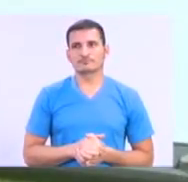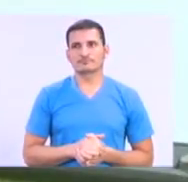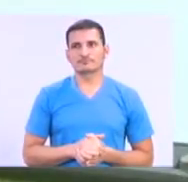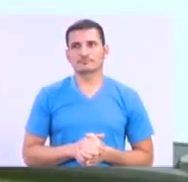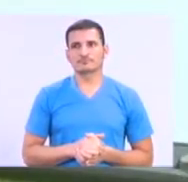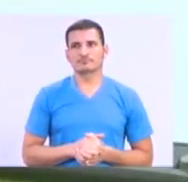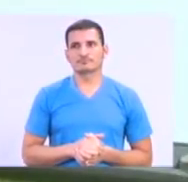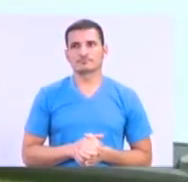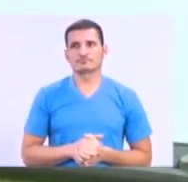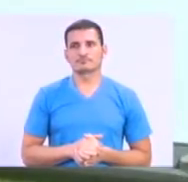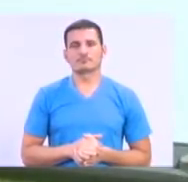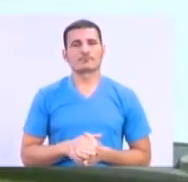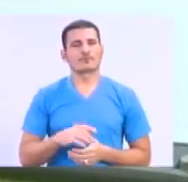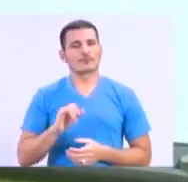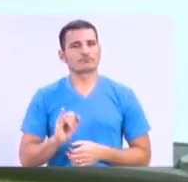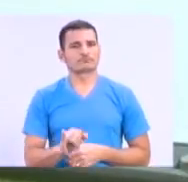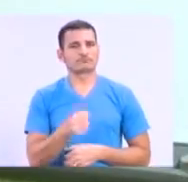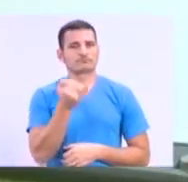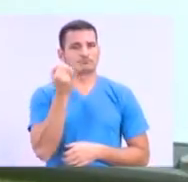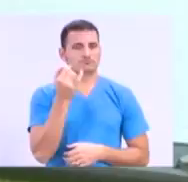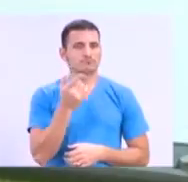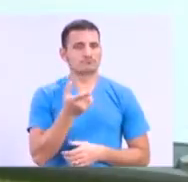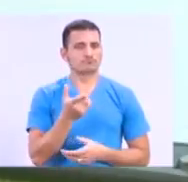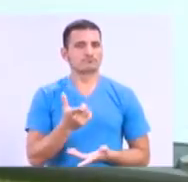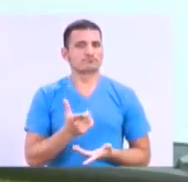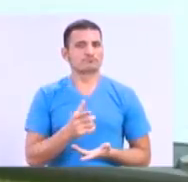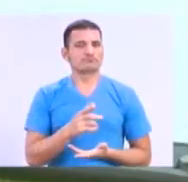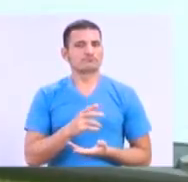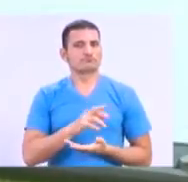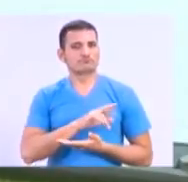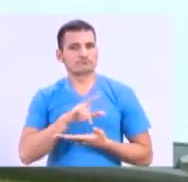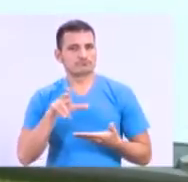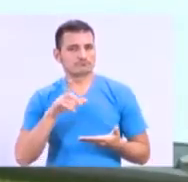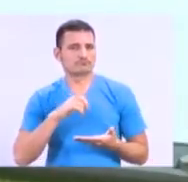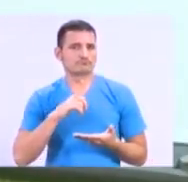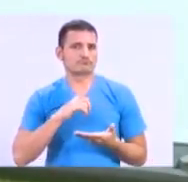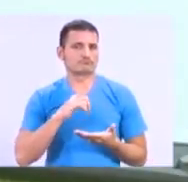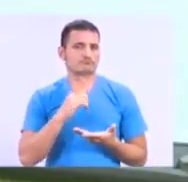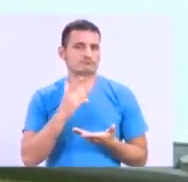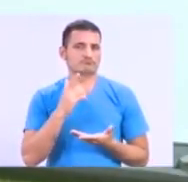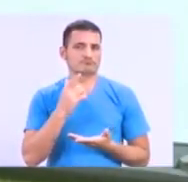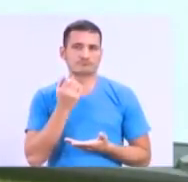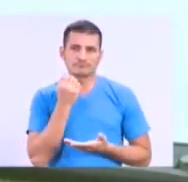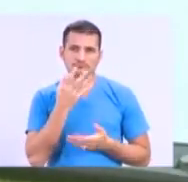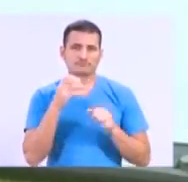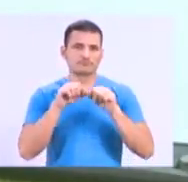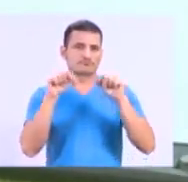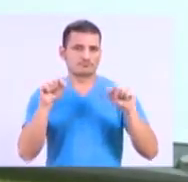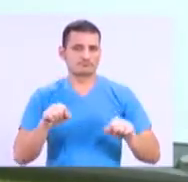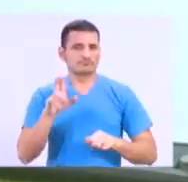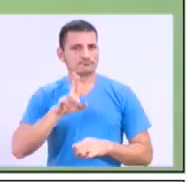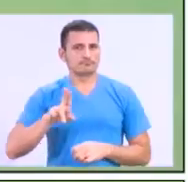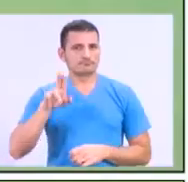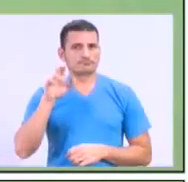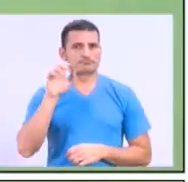essa gama de softwares, né, bons que nós temos atualmente. Nós vamos utilizar o Apache.